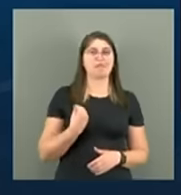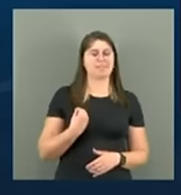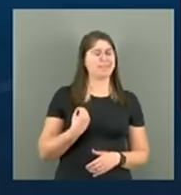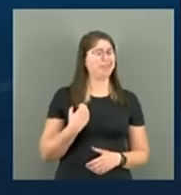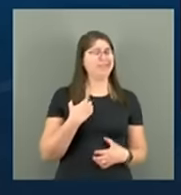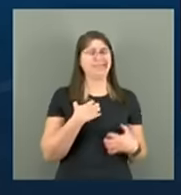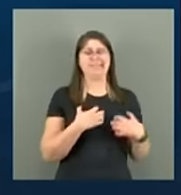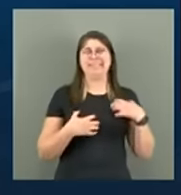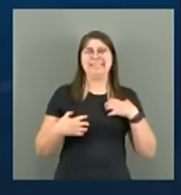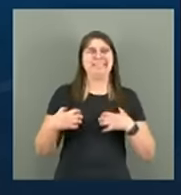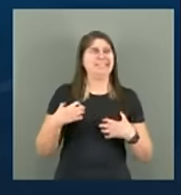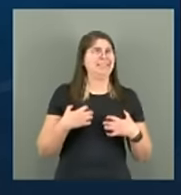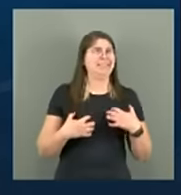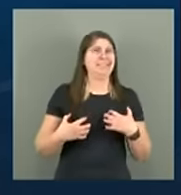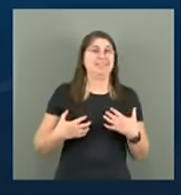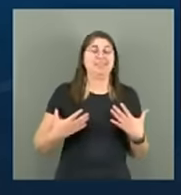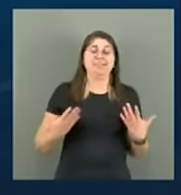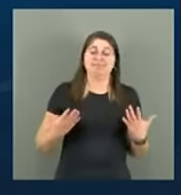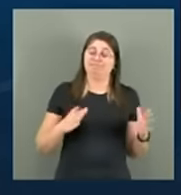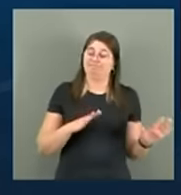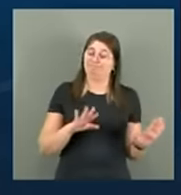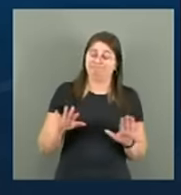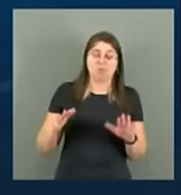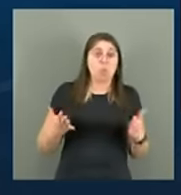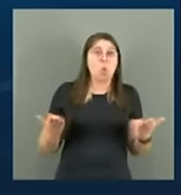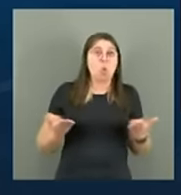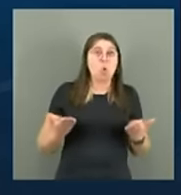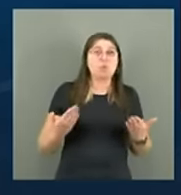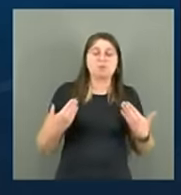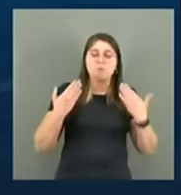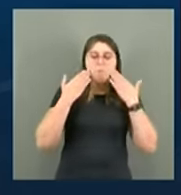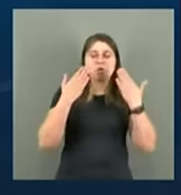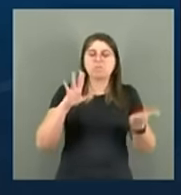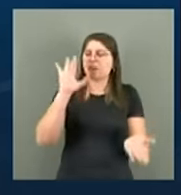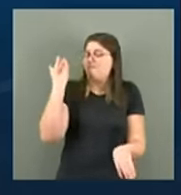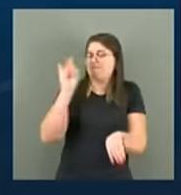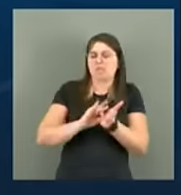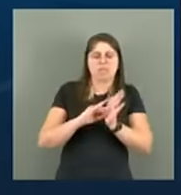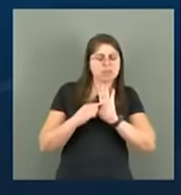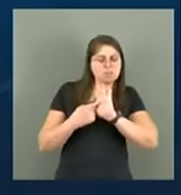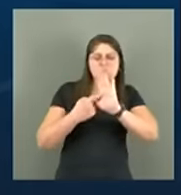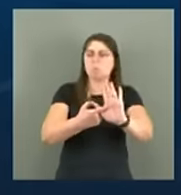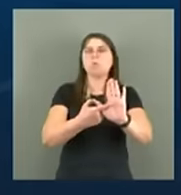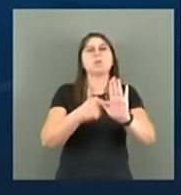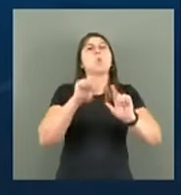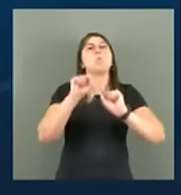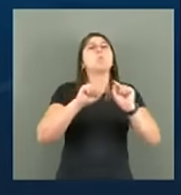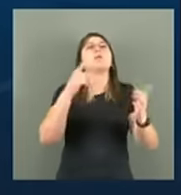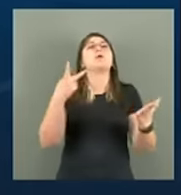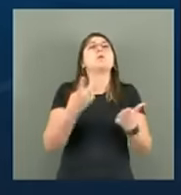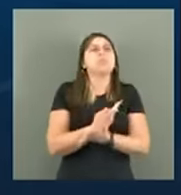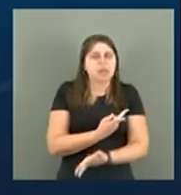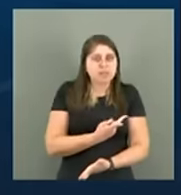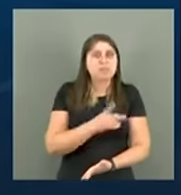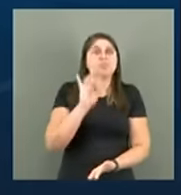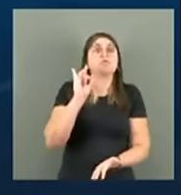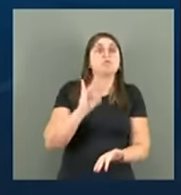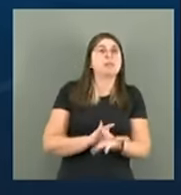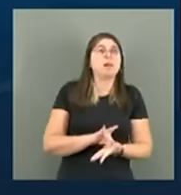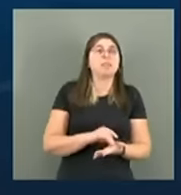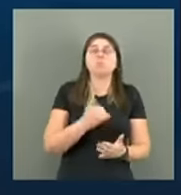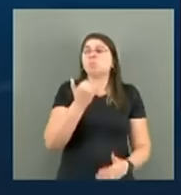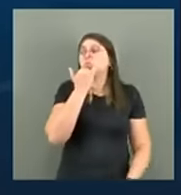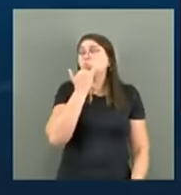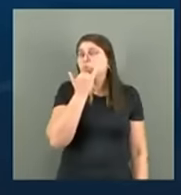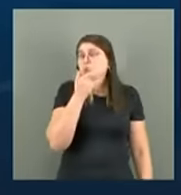mal. Então por isso que hoje, para mim, eu vou mostrar a verdade, vou mostrar o que que é, o que realmente acontece. E desculpa,